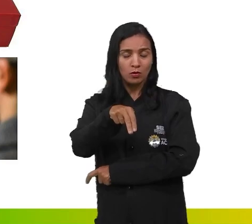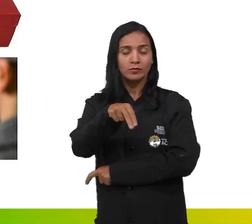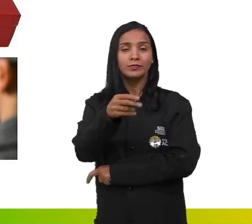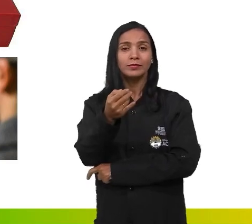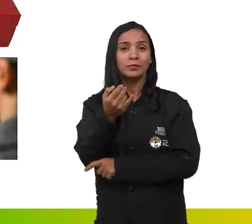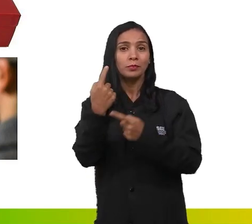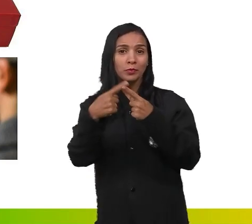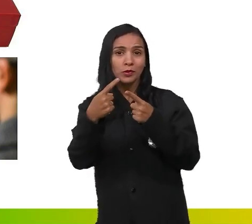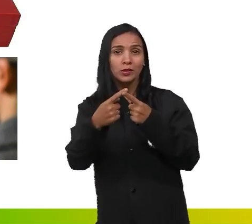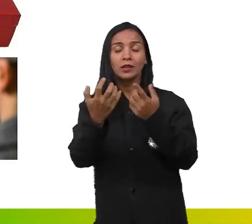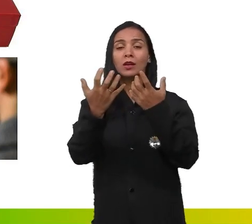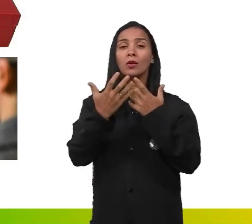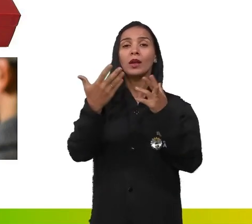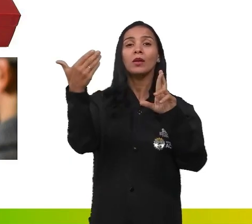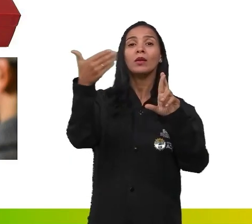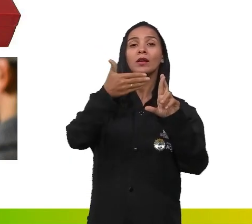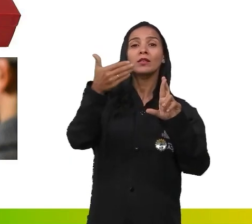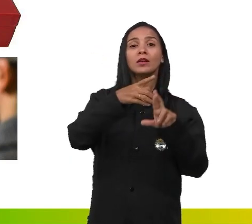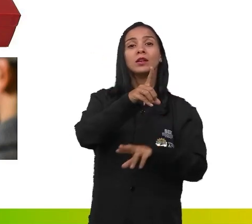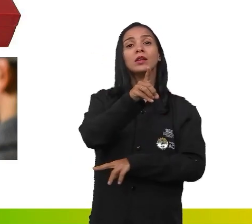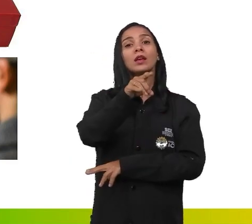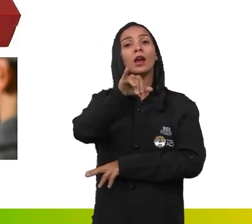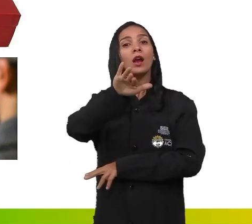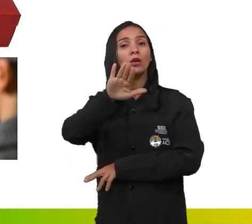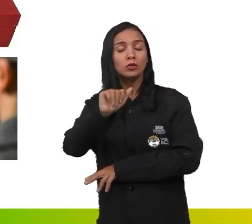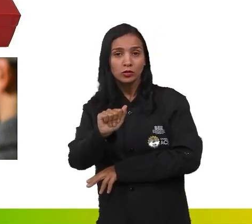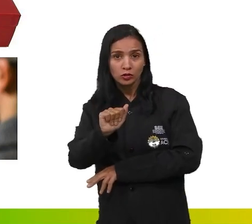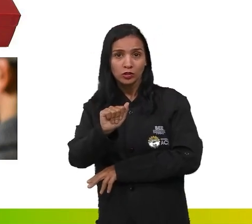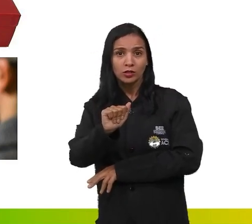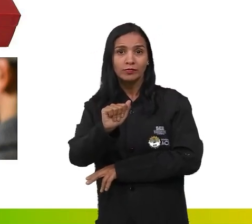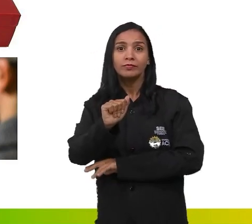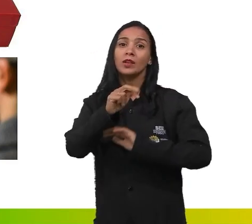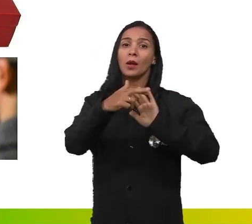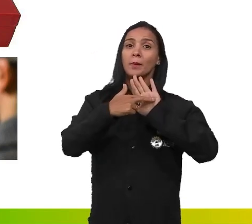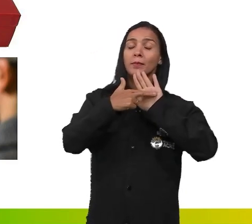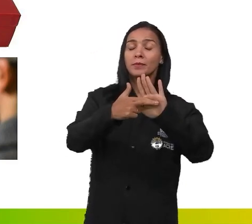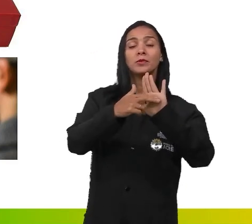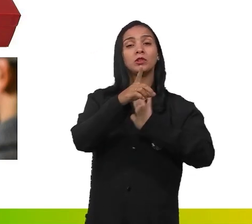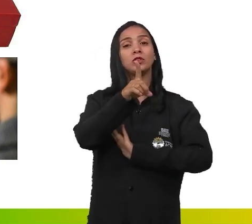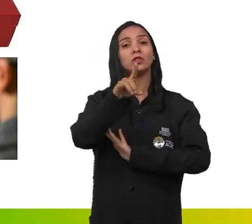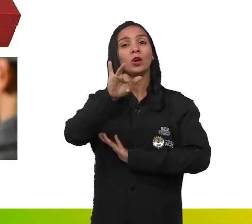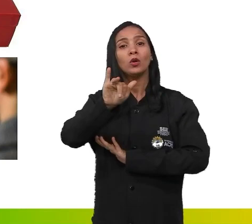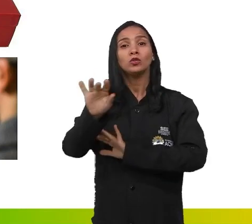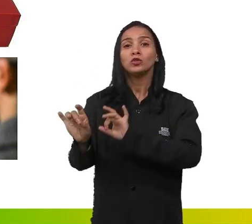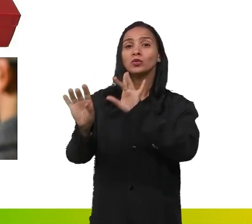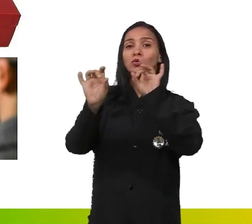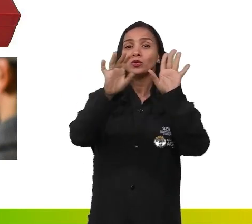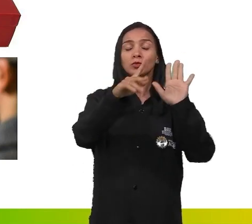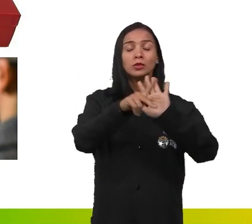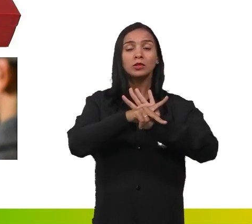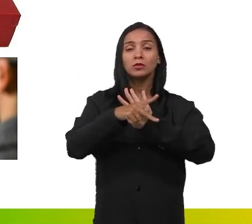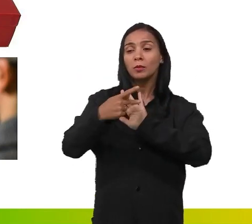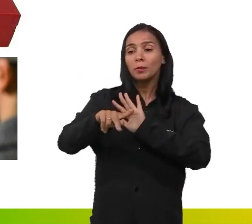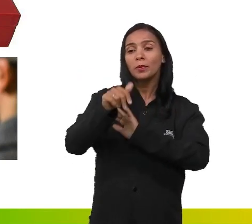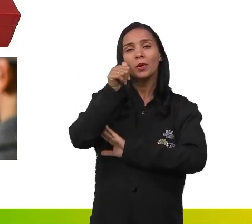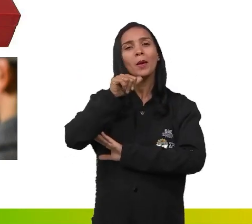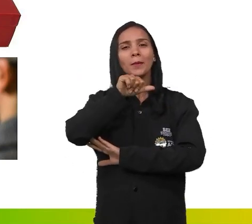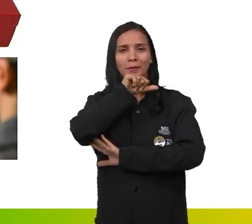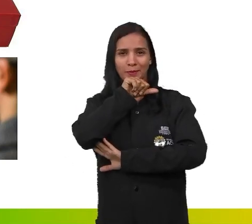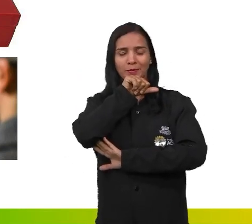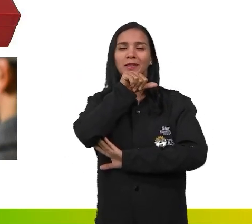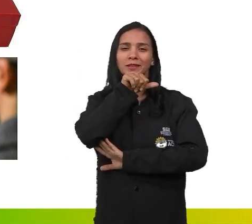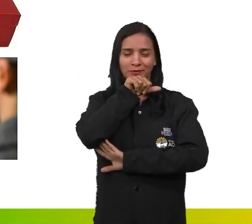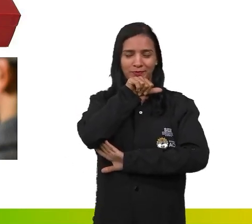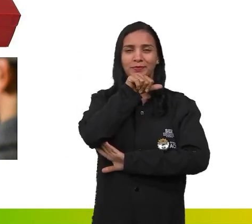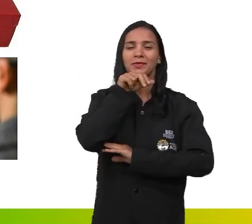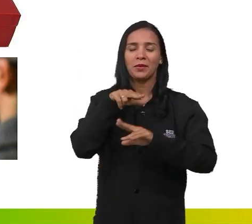a uma data. Nesse caso aqui é uma data bem específica, no caso, o Dia das Mães, certo? Então, Mother's Day,